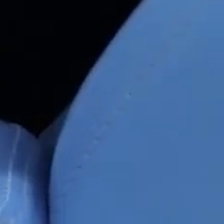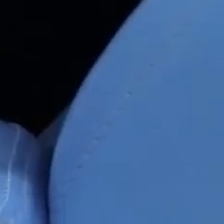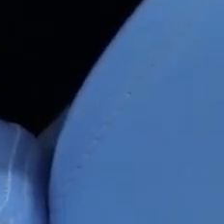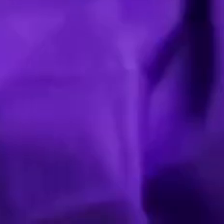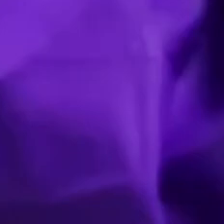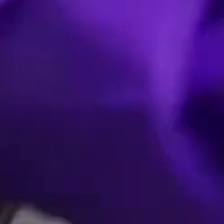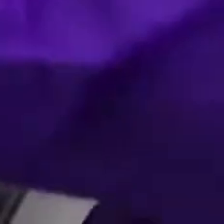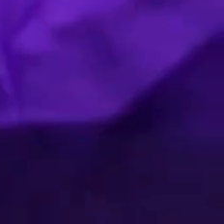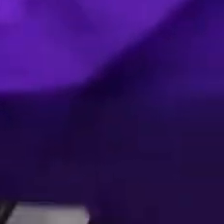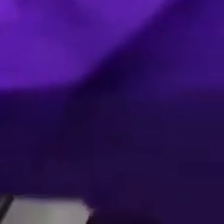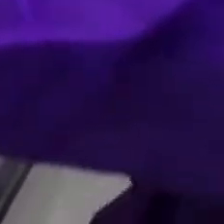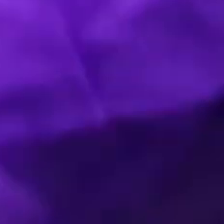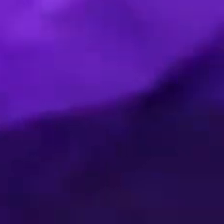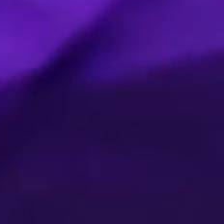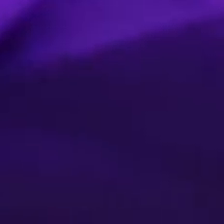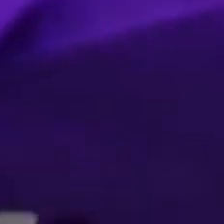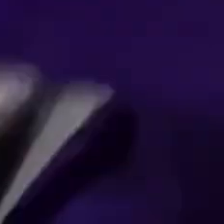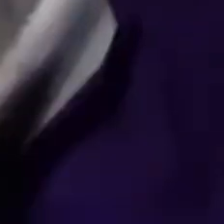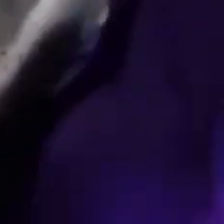Se